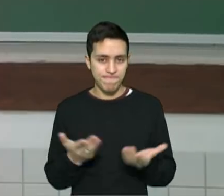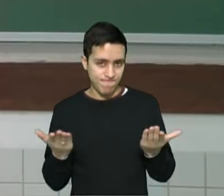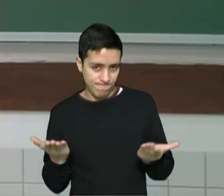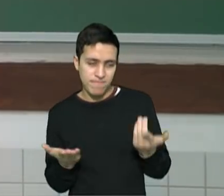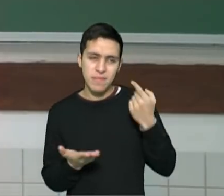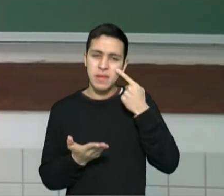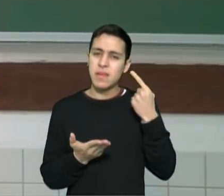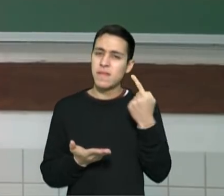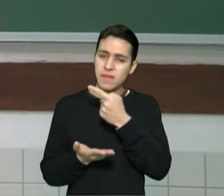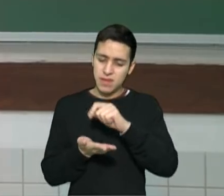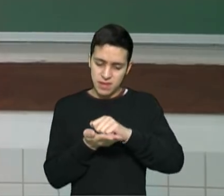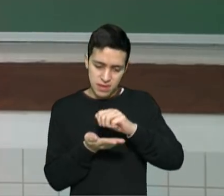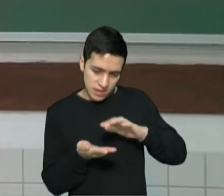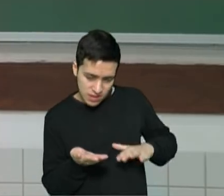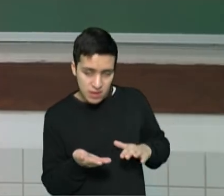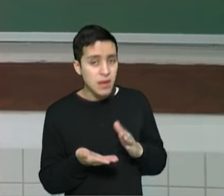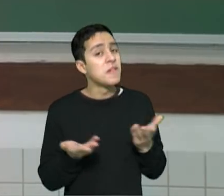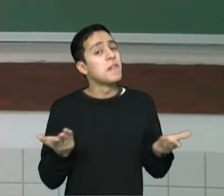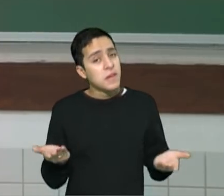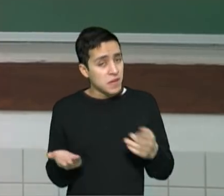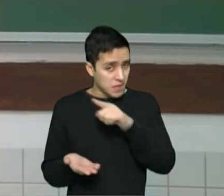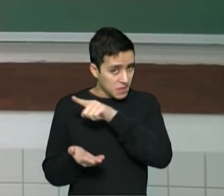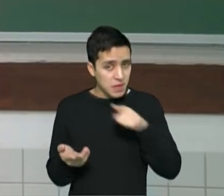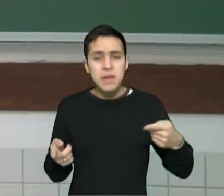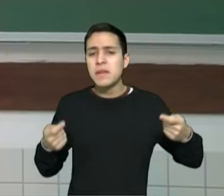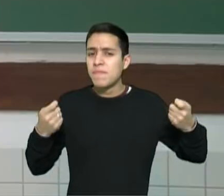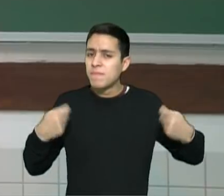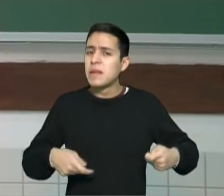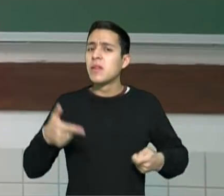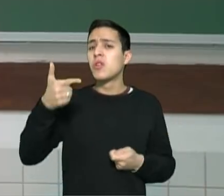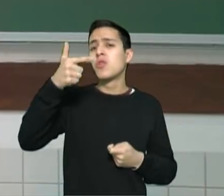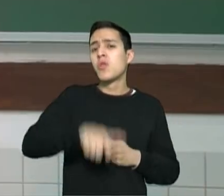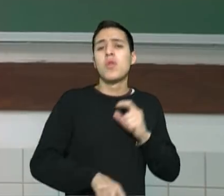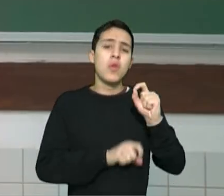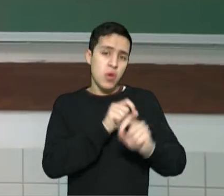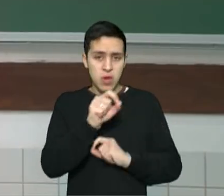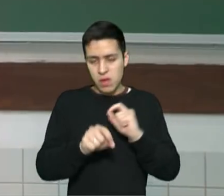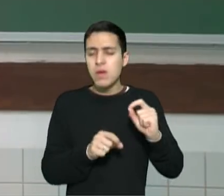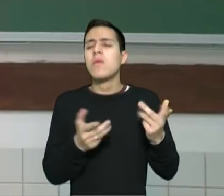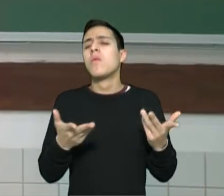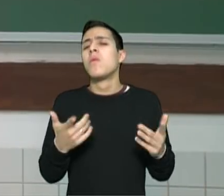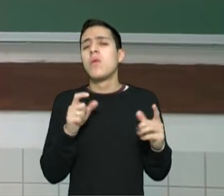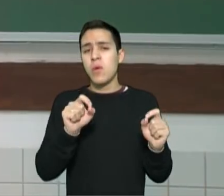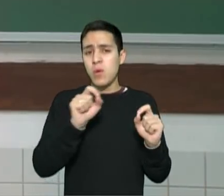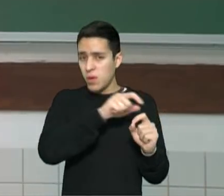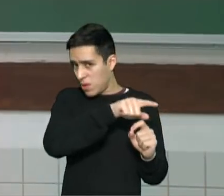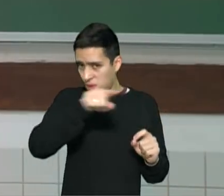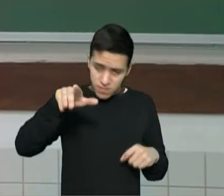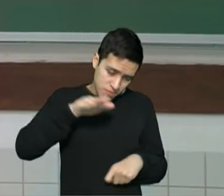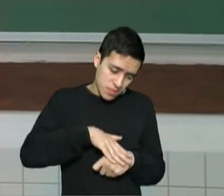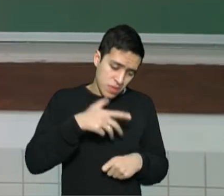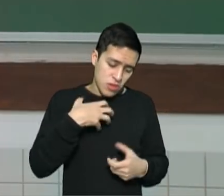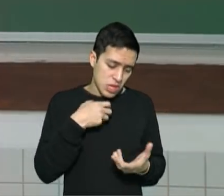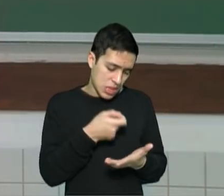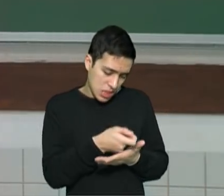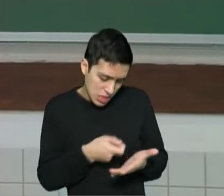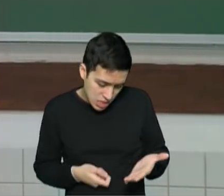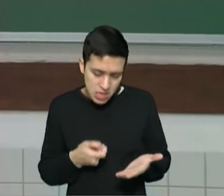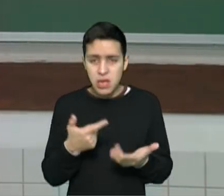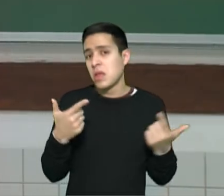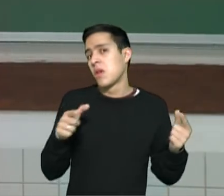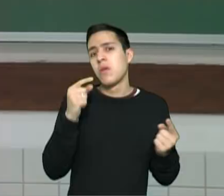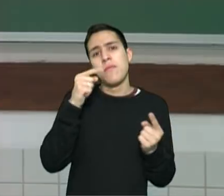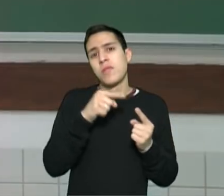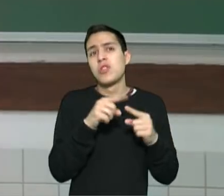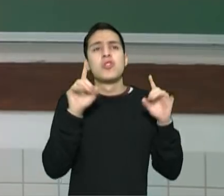Então vejam que nessa atividade, alunos, vocês devem, novamente, eu reitero, escrever com as próprias palavras. Não tem um